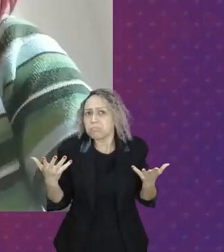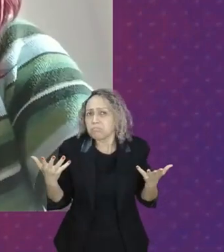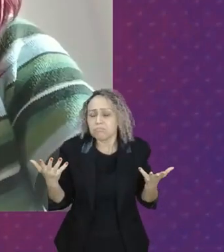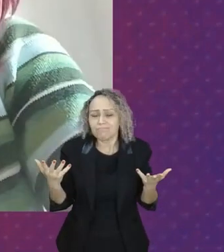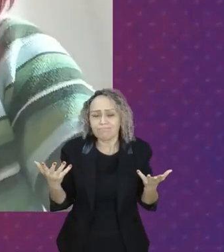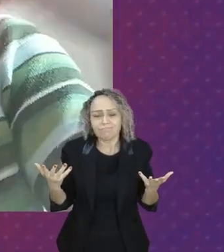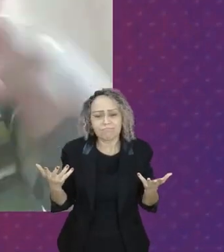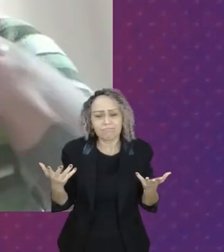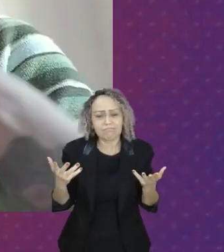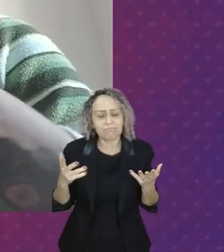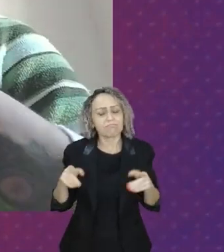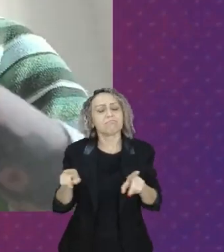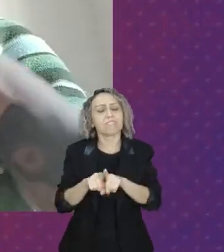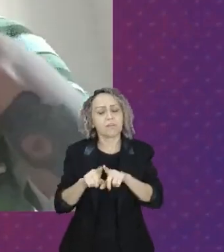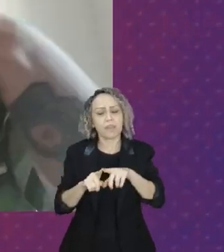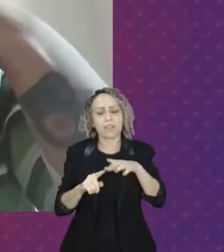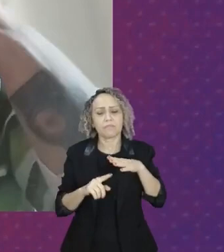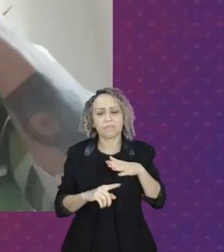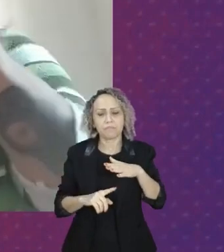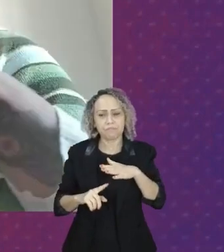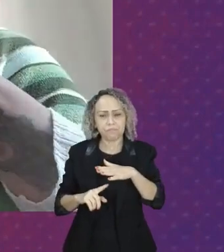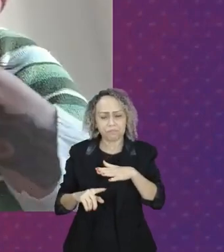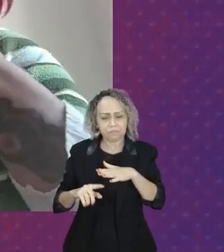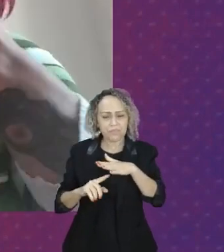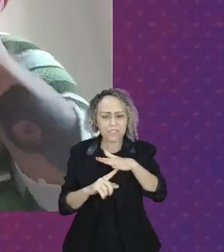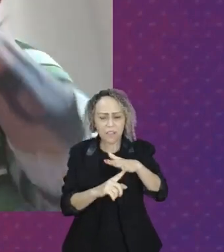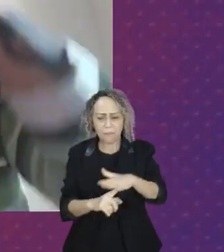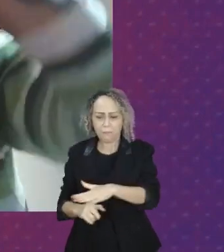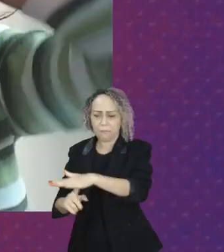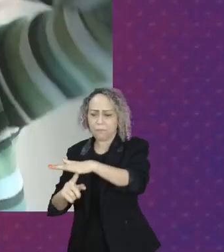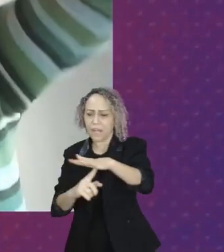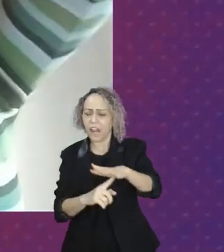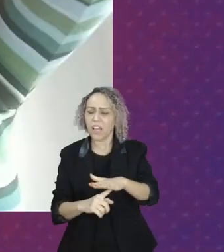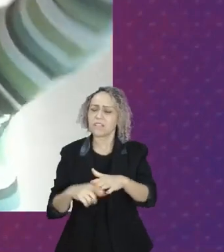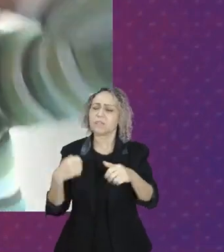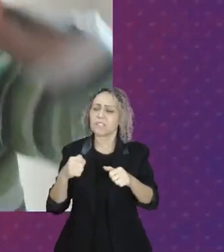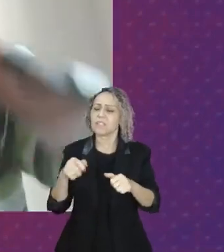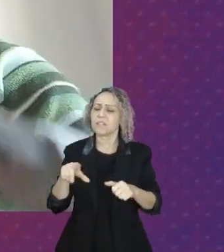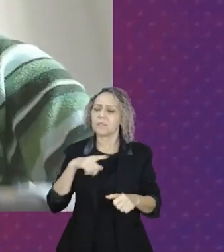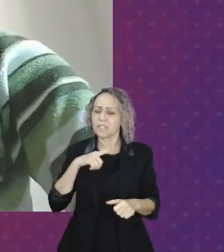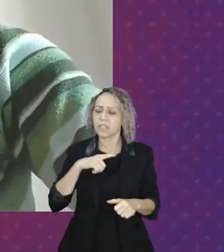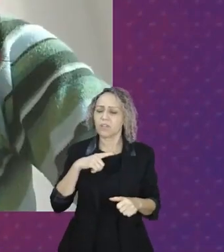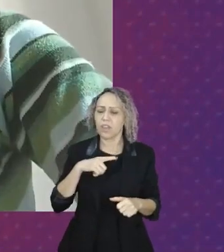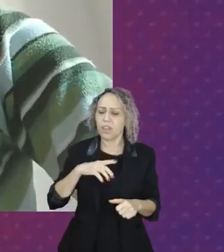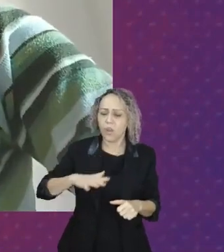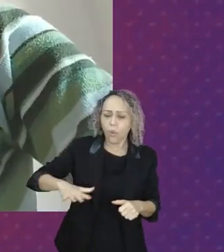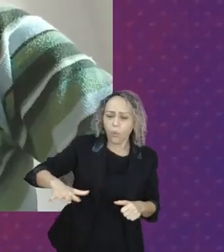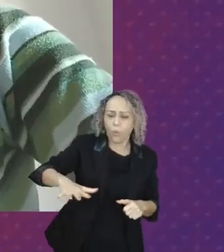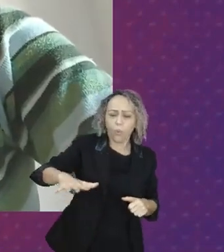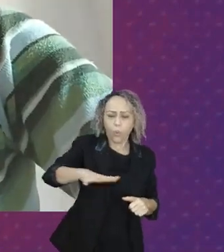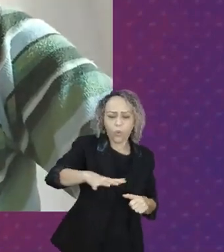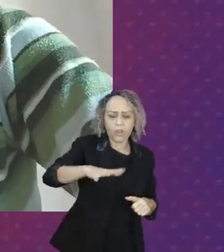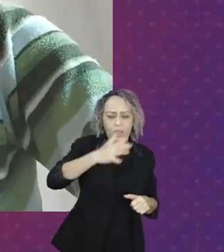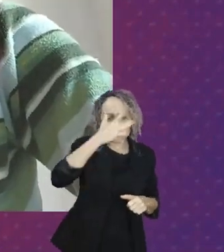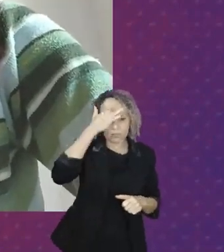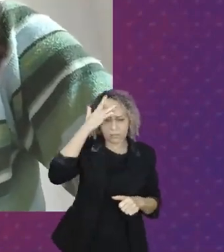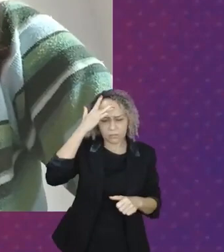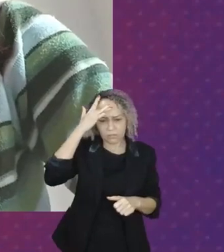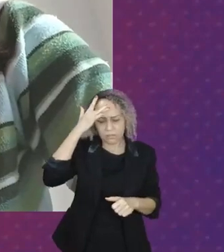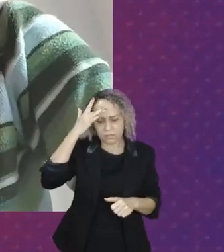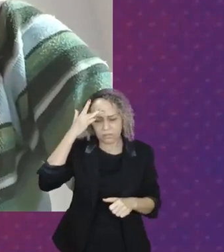Inclusive, praças podem proporcionar também descanso e lazer, né? Se a gente tiver um espaço para as crianças poderem